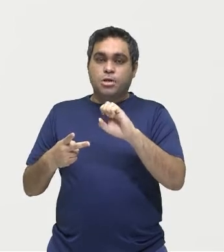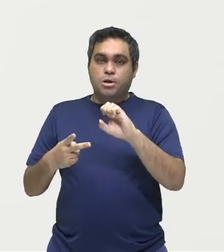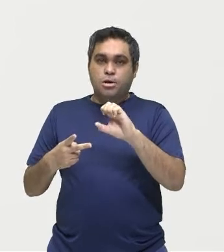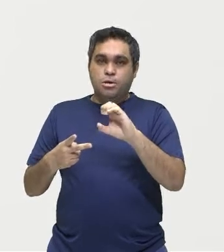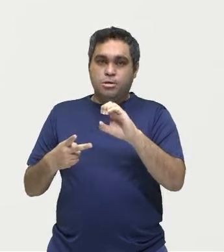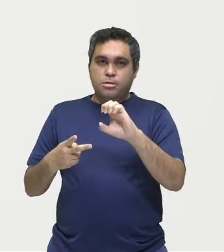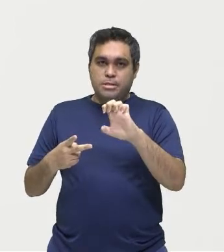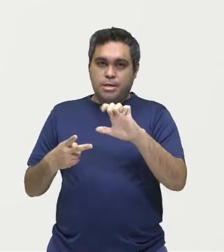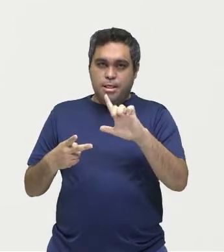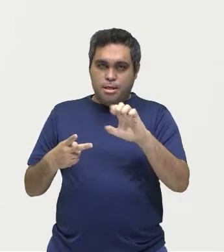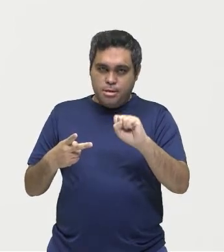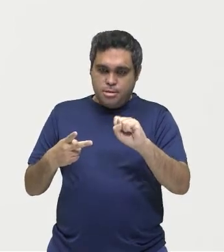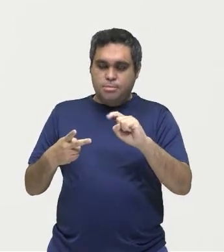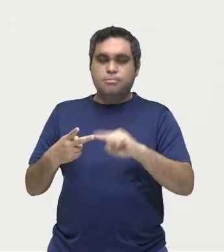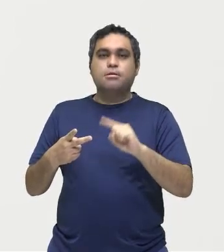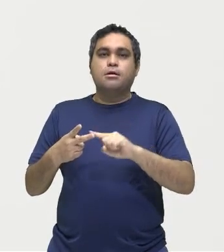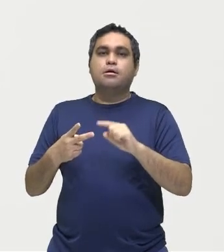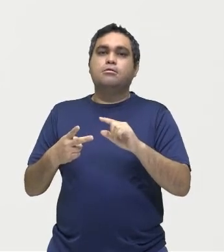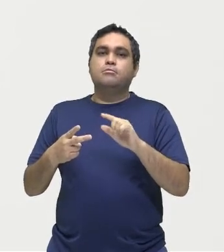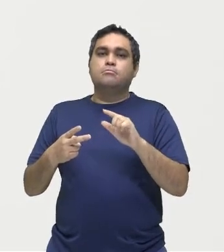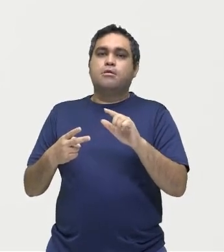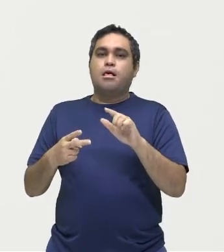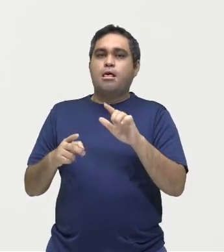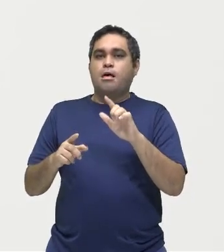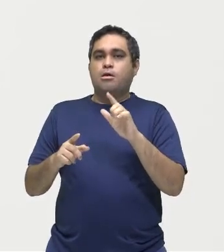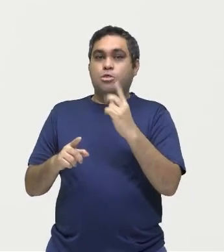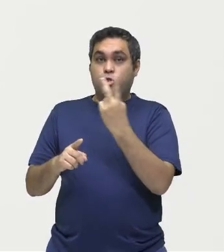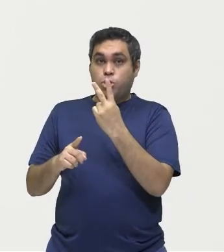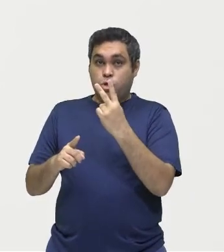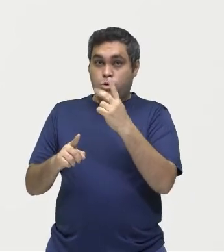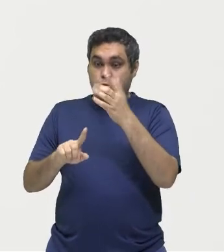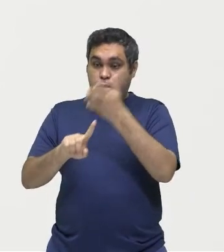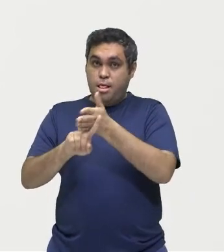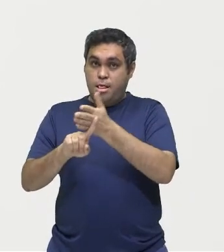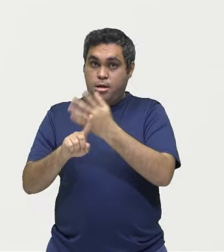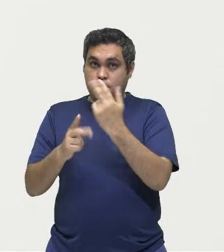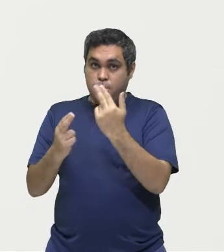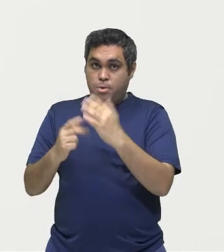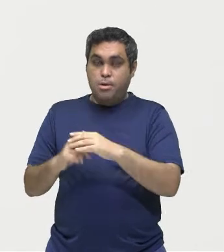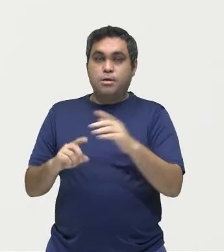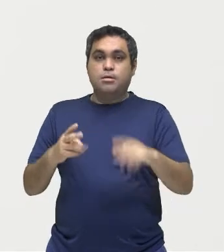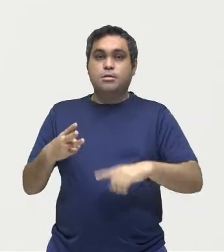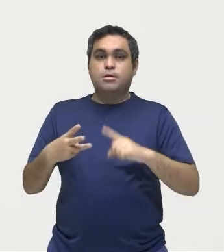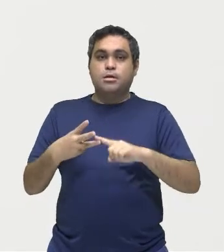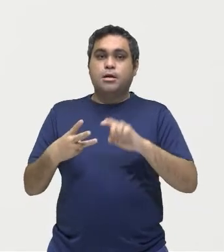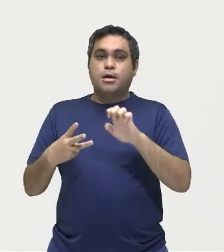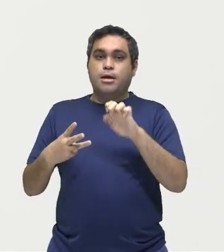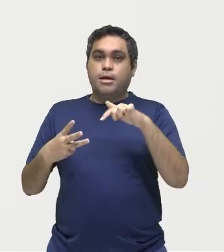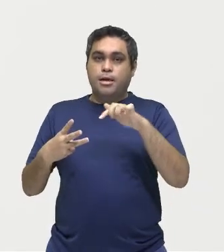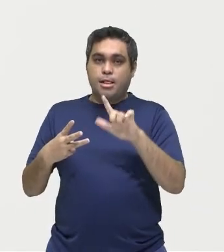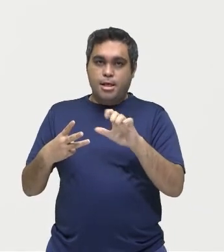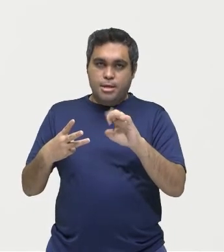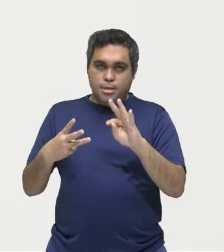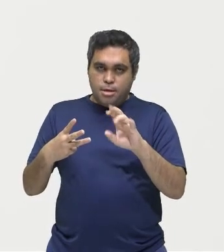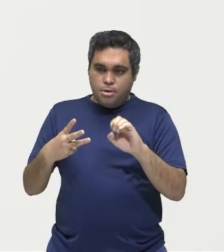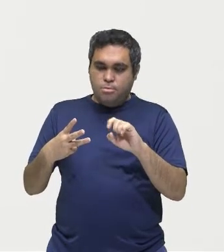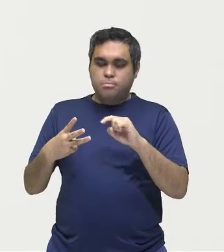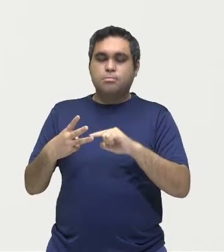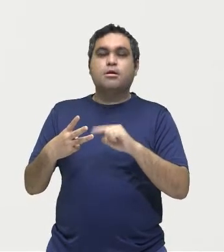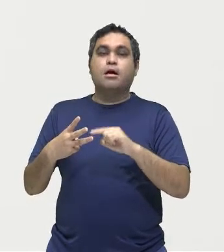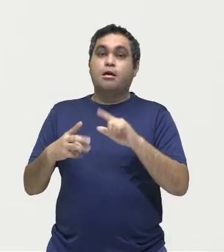que possui três lados iguais. Então, quanto à classificação do triângulo, né, assinale, já é a questão 2.